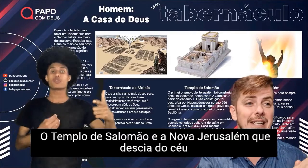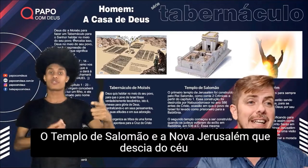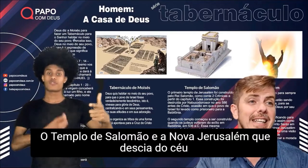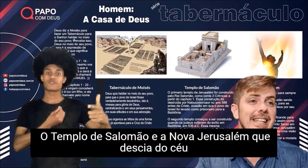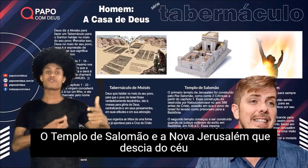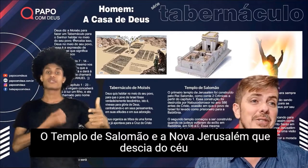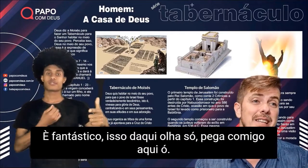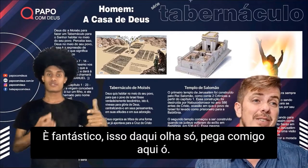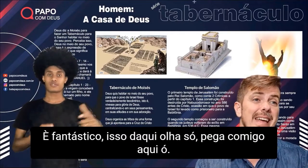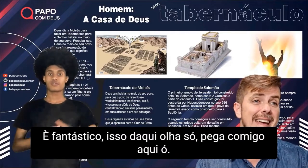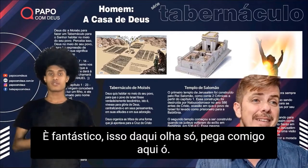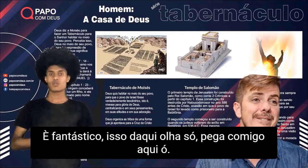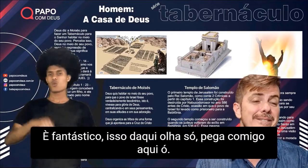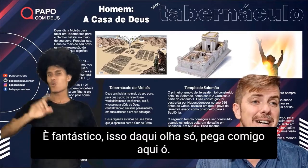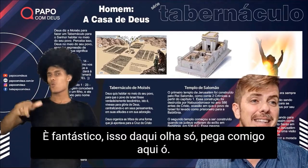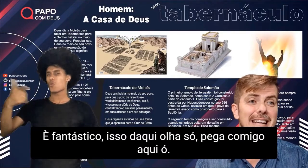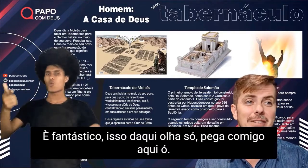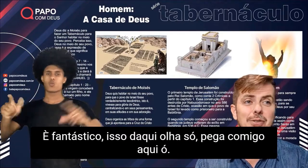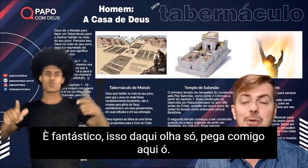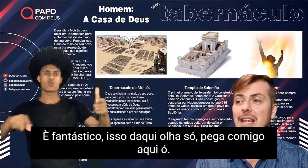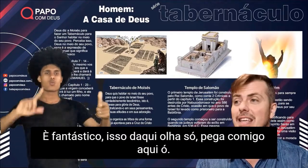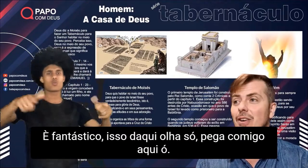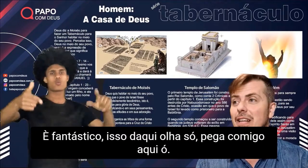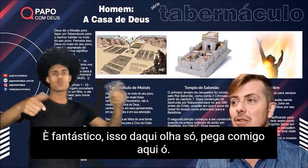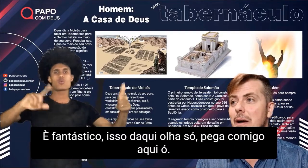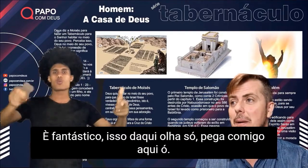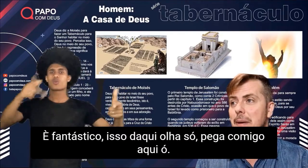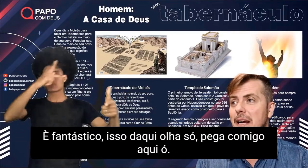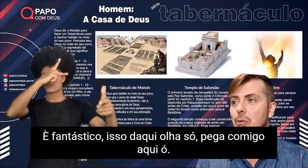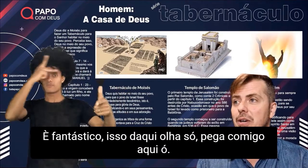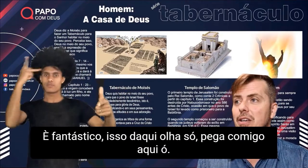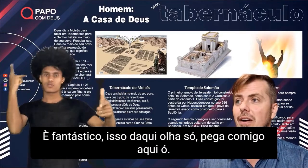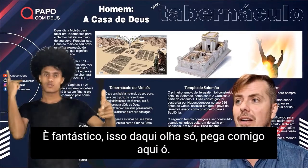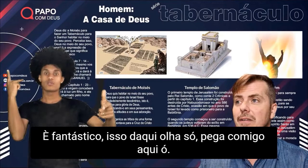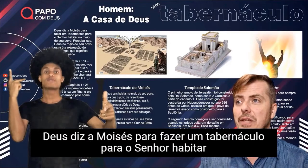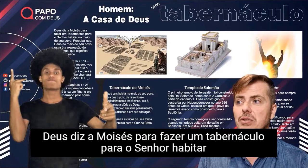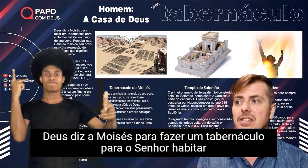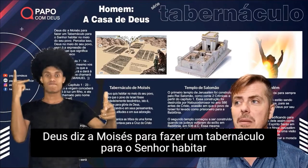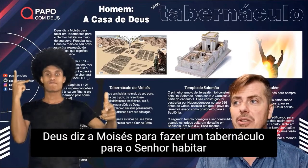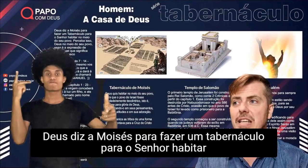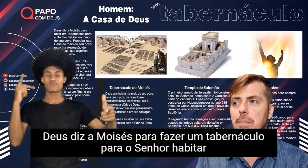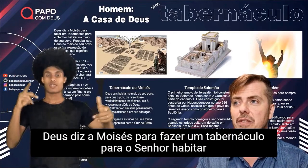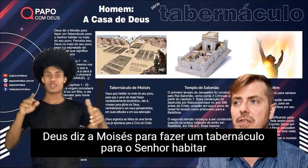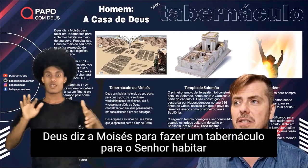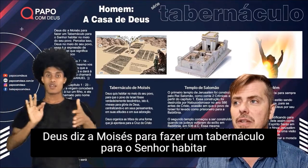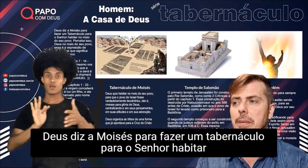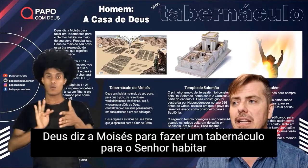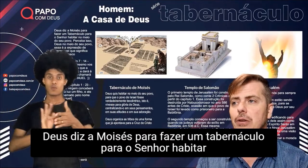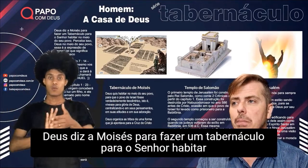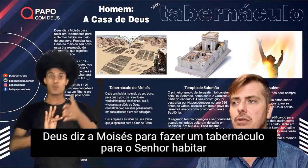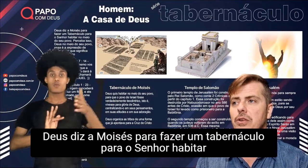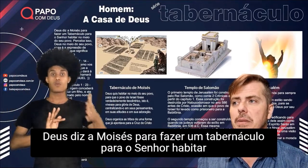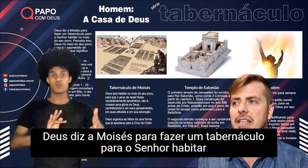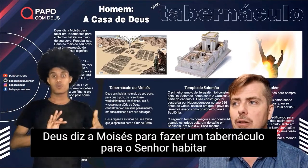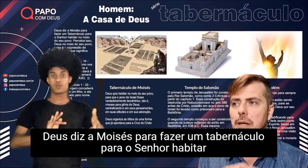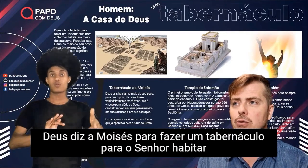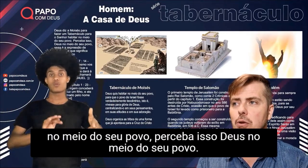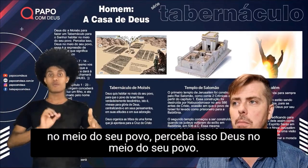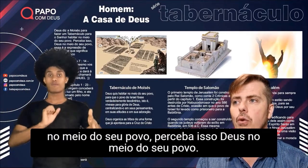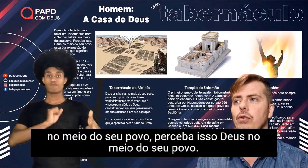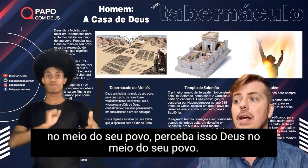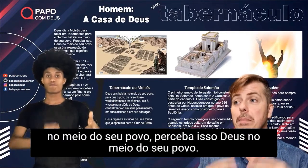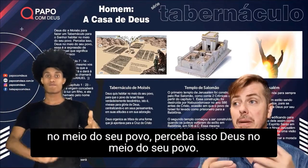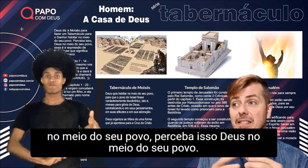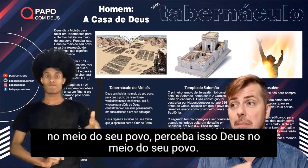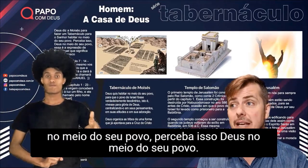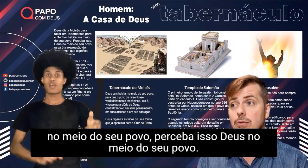nova Jerusalém que descia do céu. É fantástico isso daqui, olha só. Pega comigo aqui, ó. Deus diz a Moisés para fazer um tabernáculo para o Senhor habitar no meio do